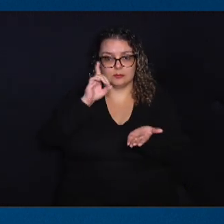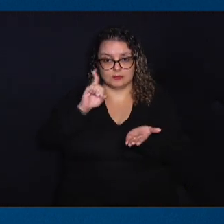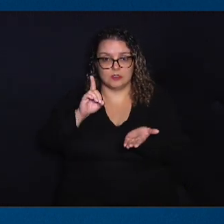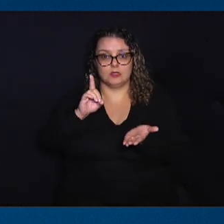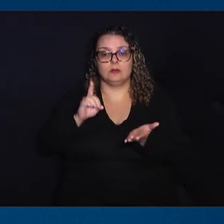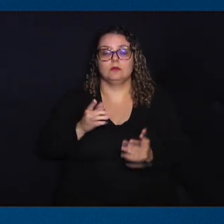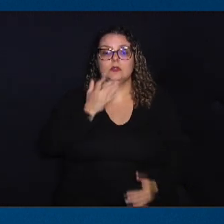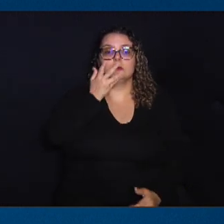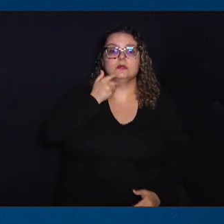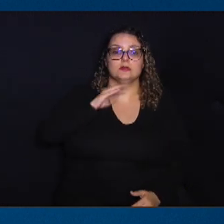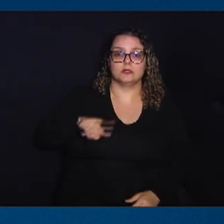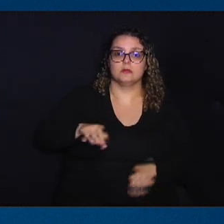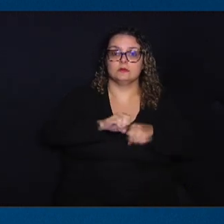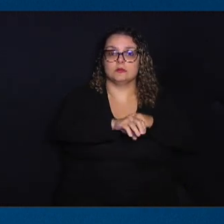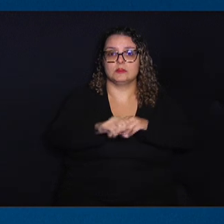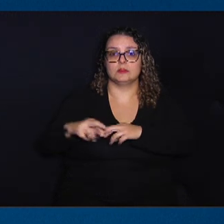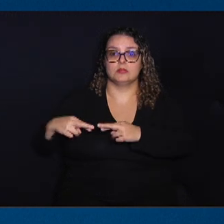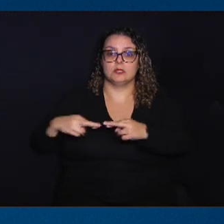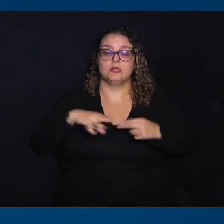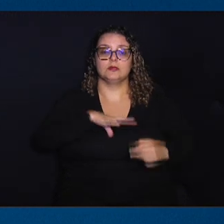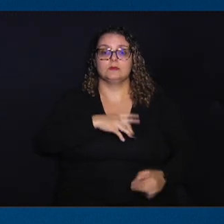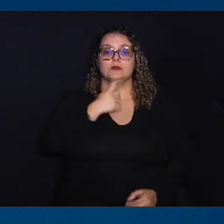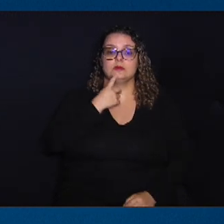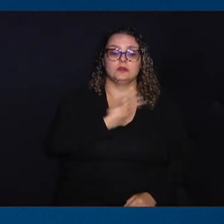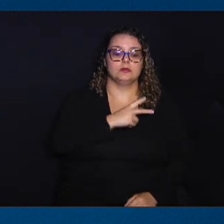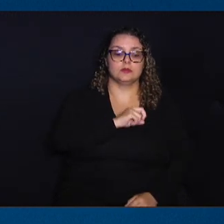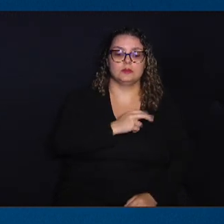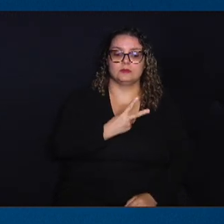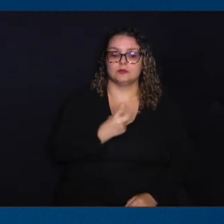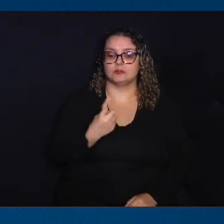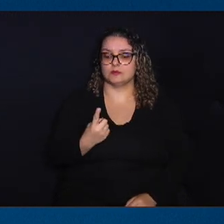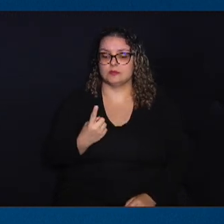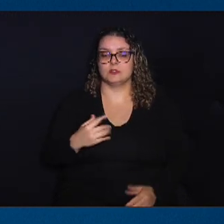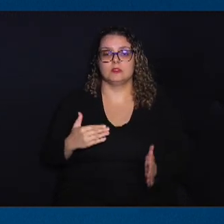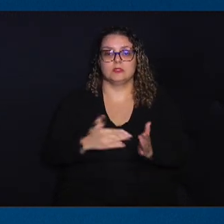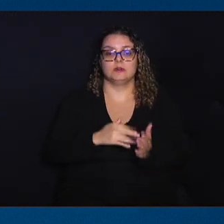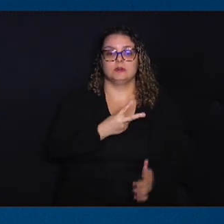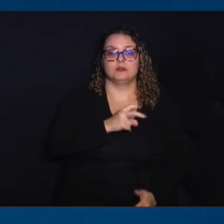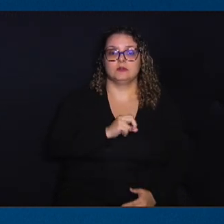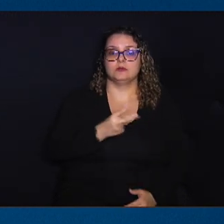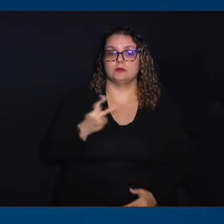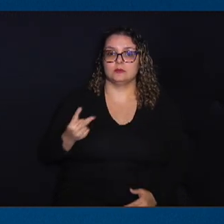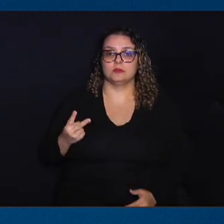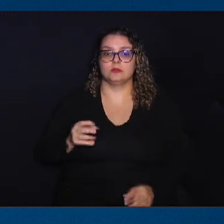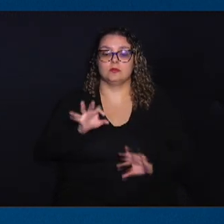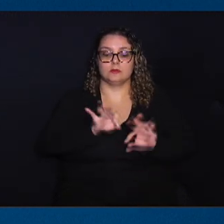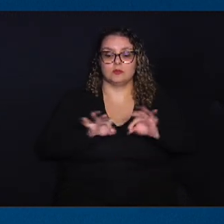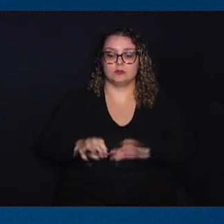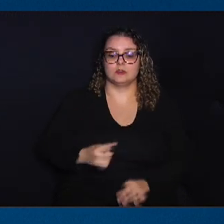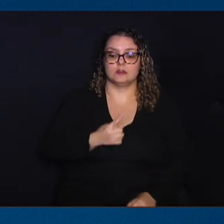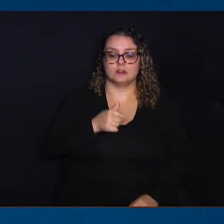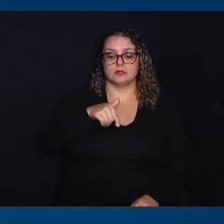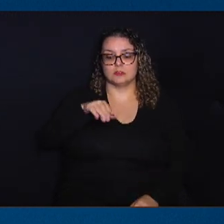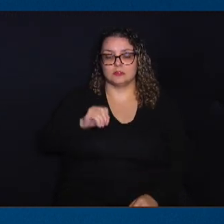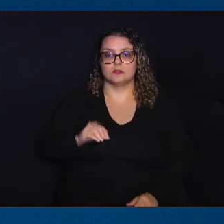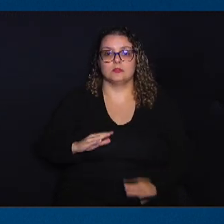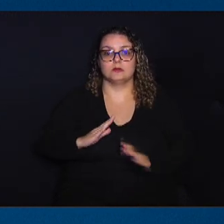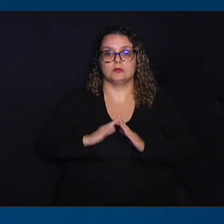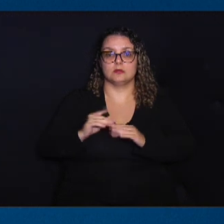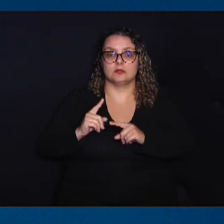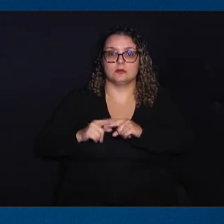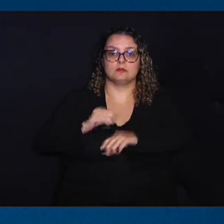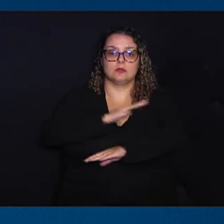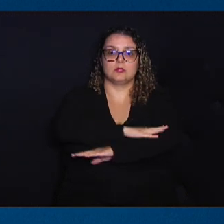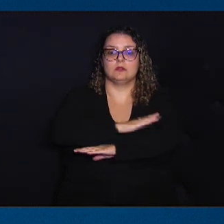para Crianças. Em 2021 e 2022, idealizou o projeto em 170 igrejas da Assembleia de Deus em